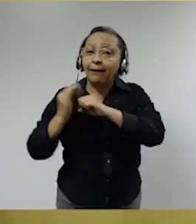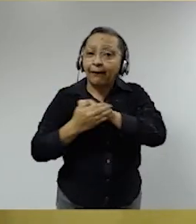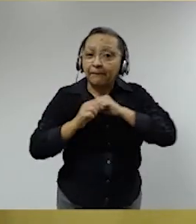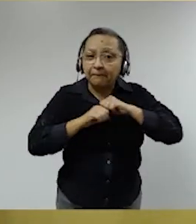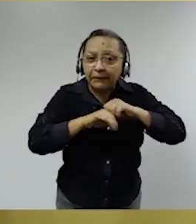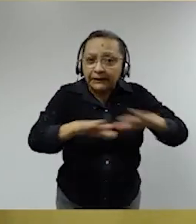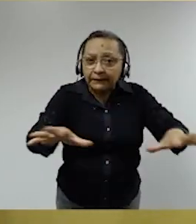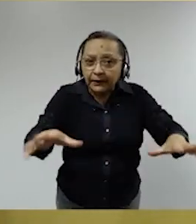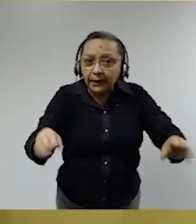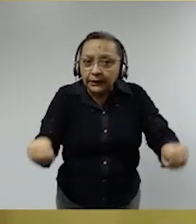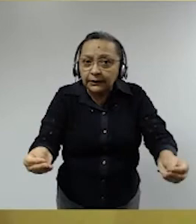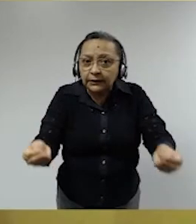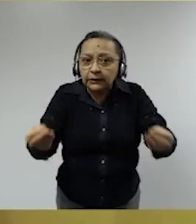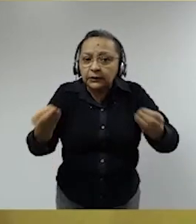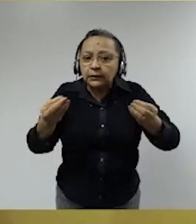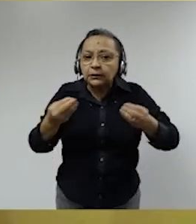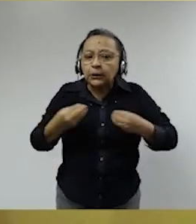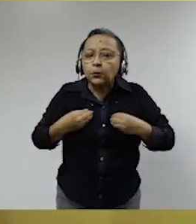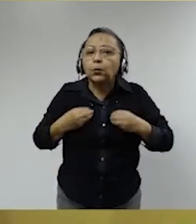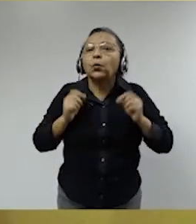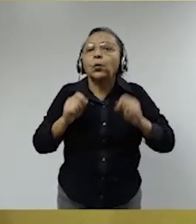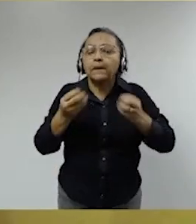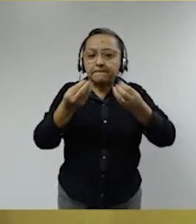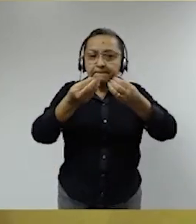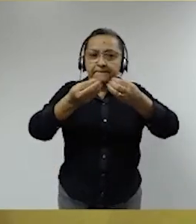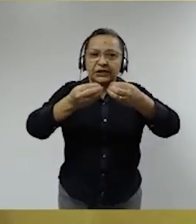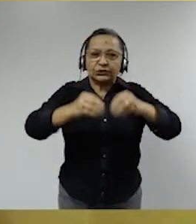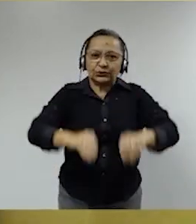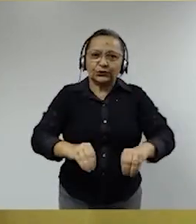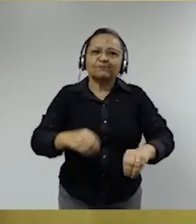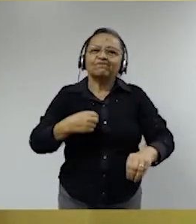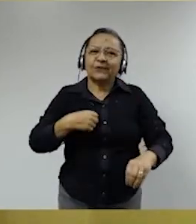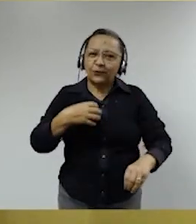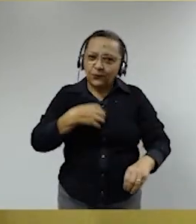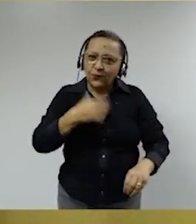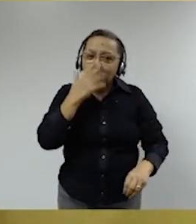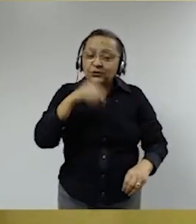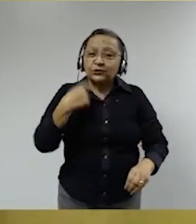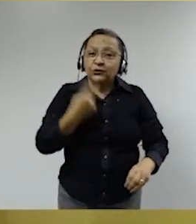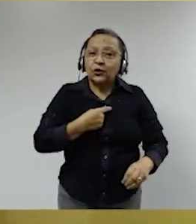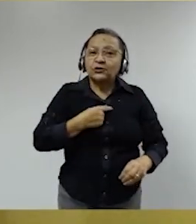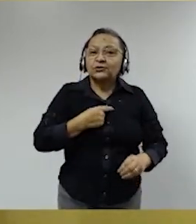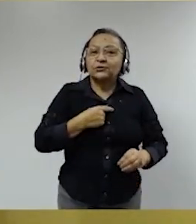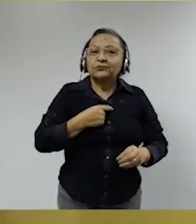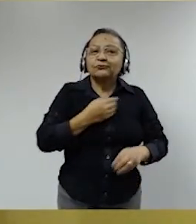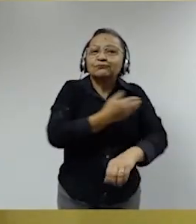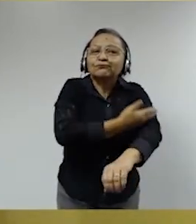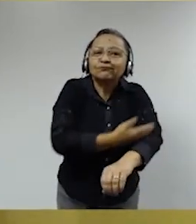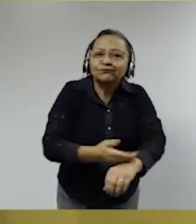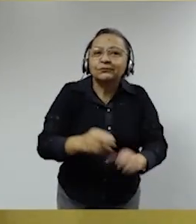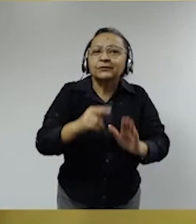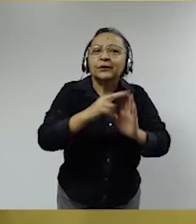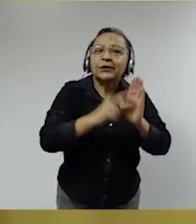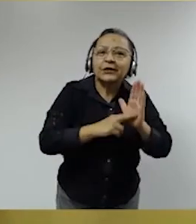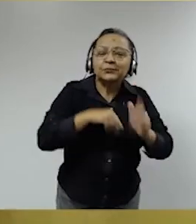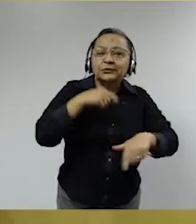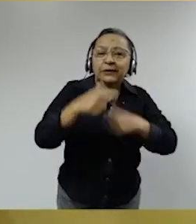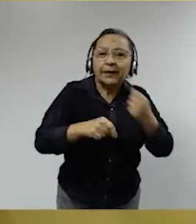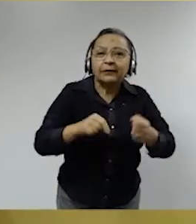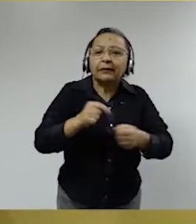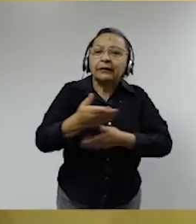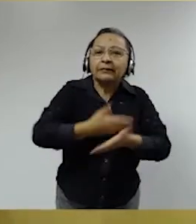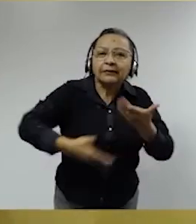nos prejudicou muito, eu acho, no nosso ritmo, né? E aí é uma opinião pessoal, de interação, de evolução